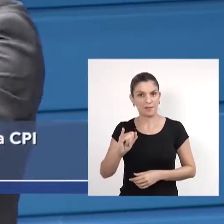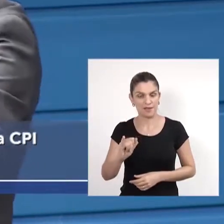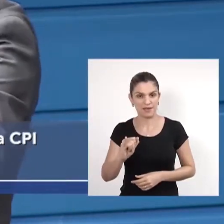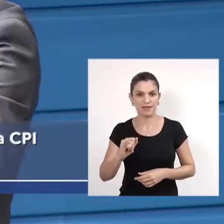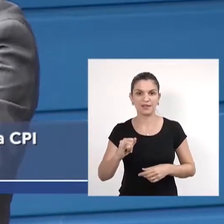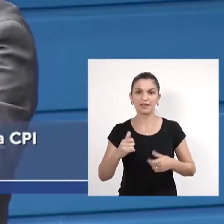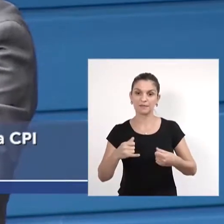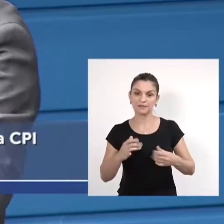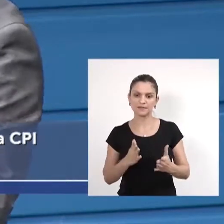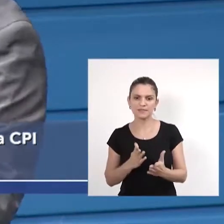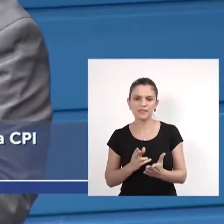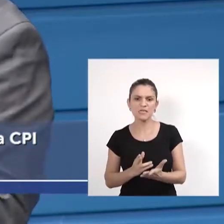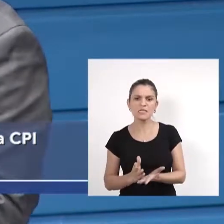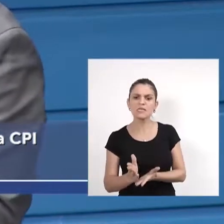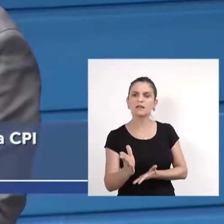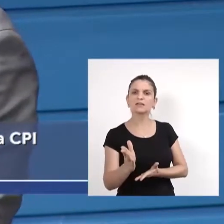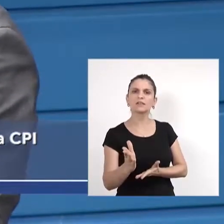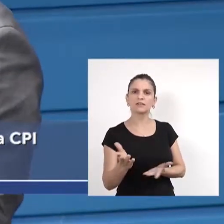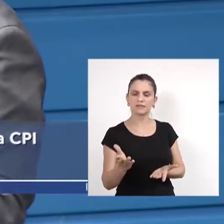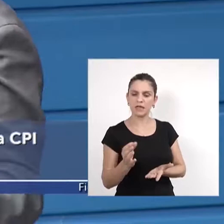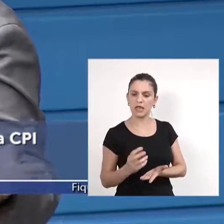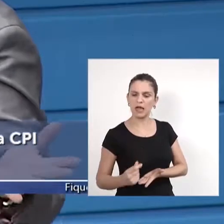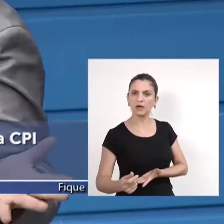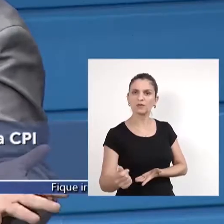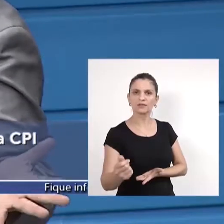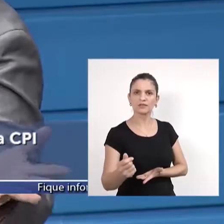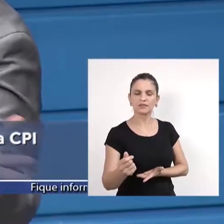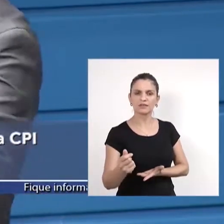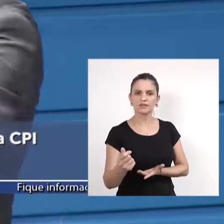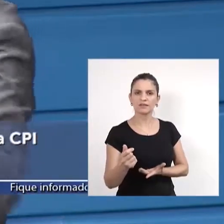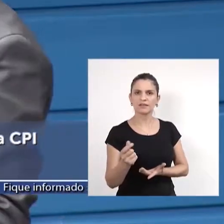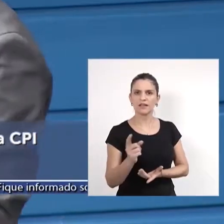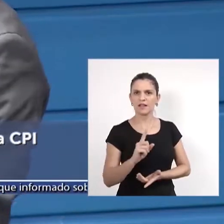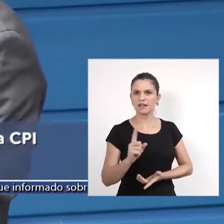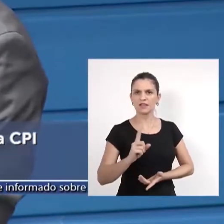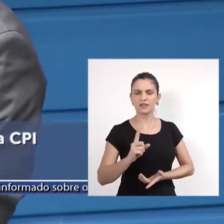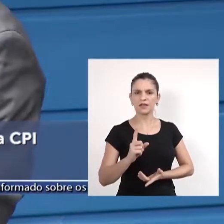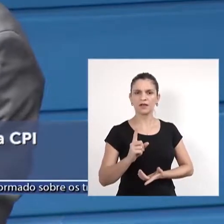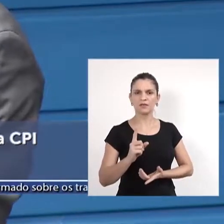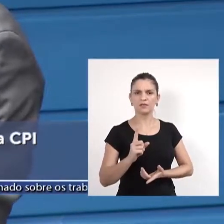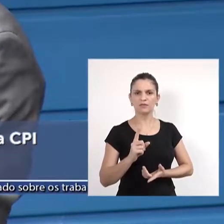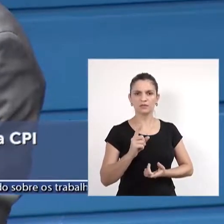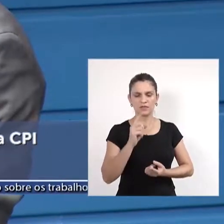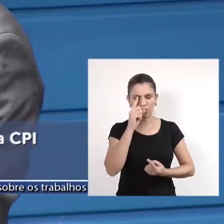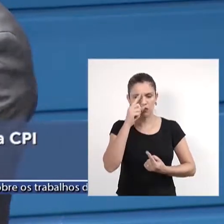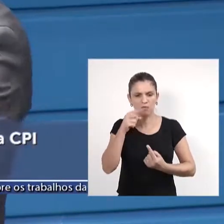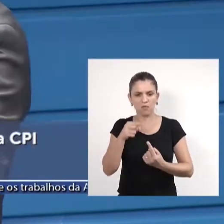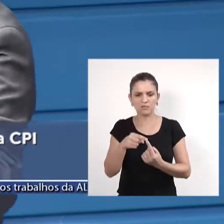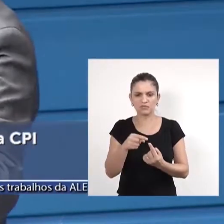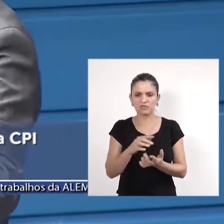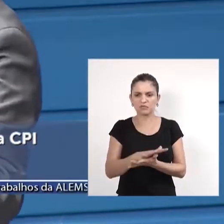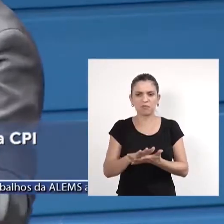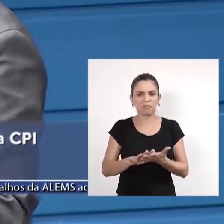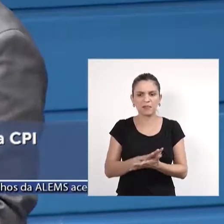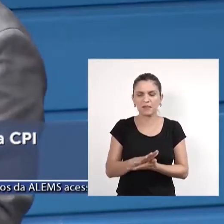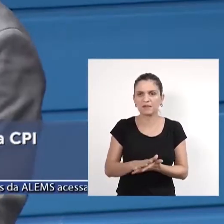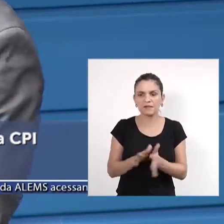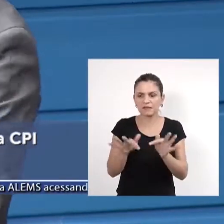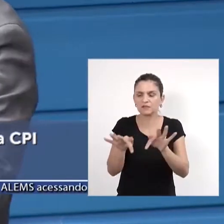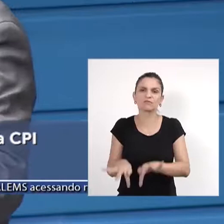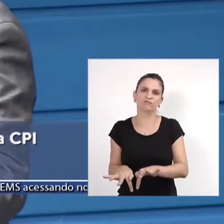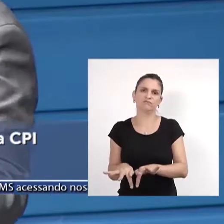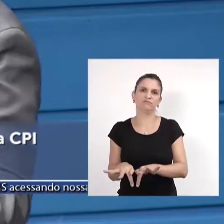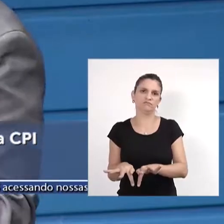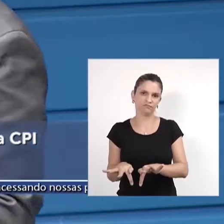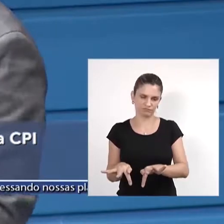que bata no Tribunal de Justiça, no Poder Judiciário, e seja obstacularizada, não é, por falta